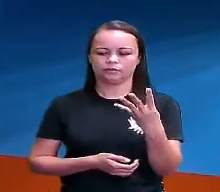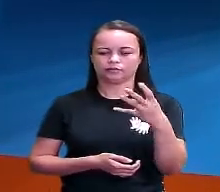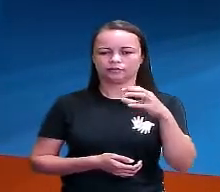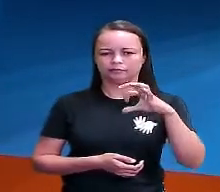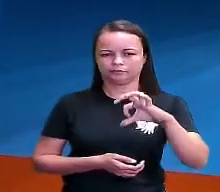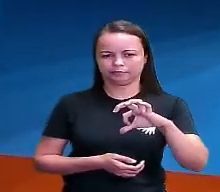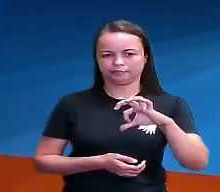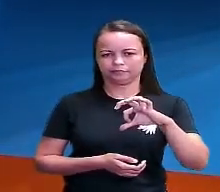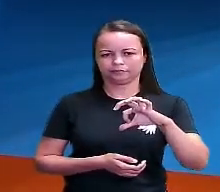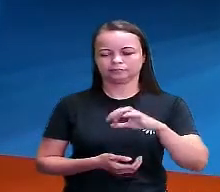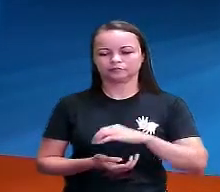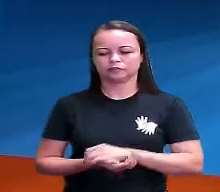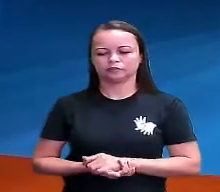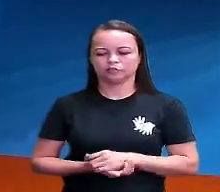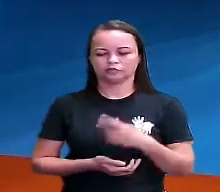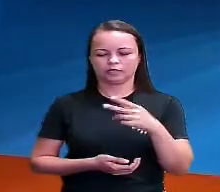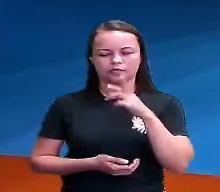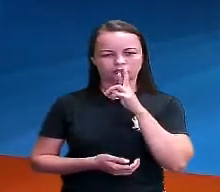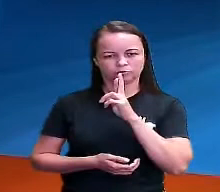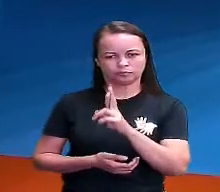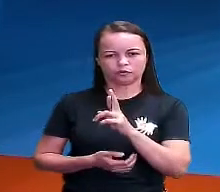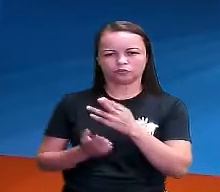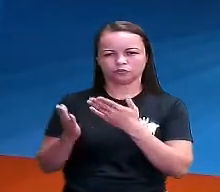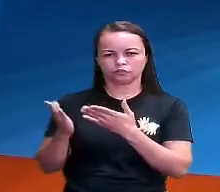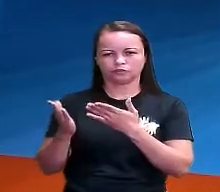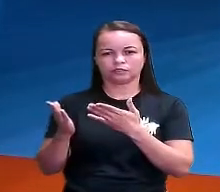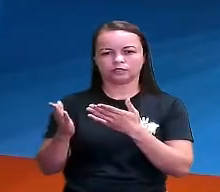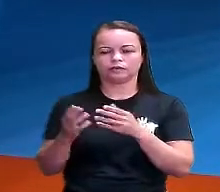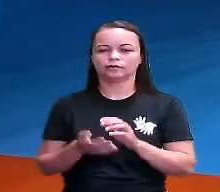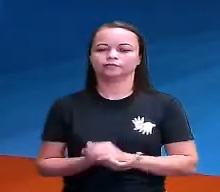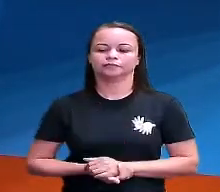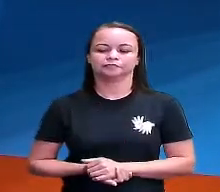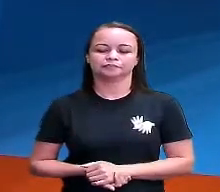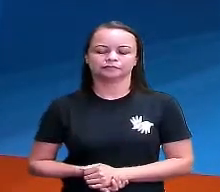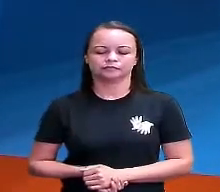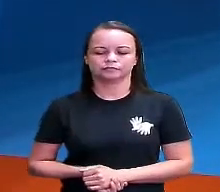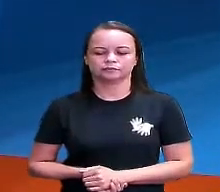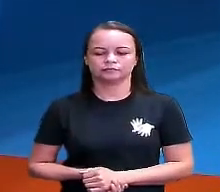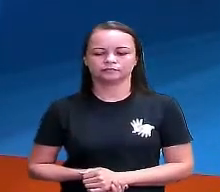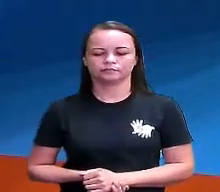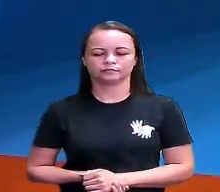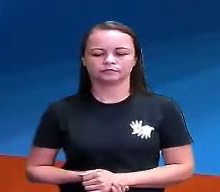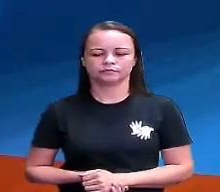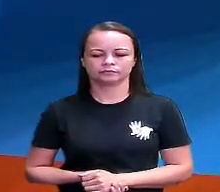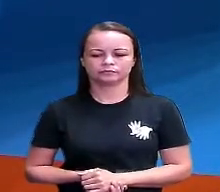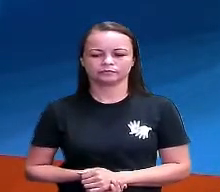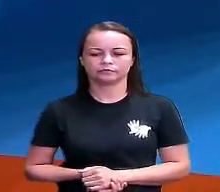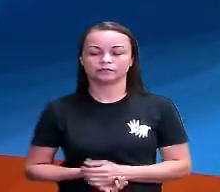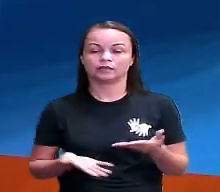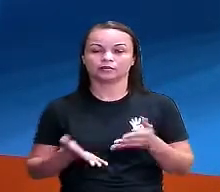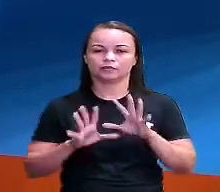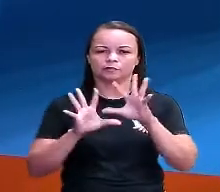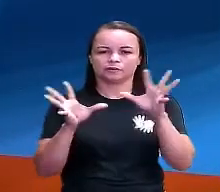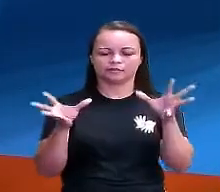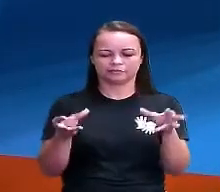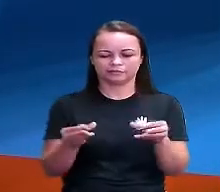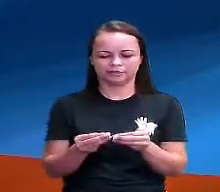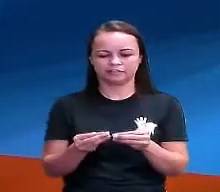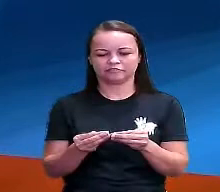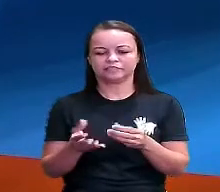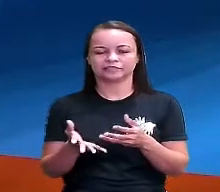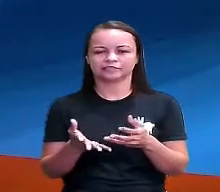549, tá? Que é a respostinha aqui, que é o resto ou a diferença. Agora, a gente só vai revisar